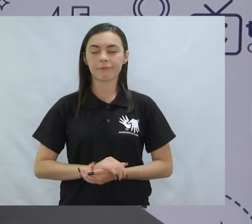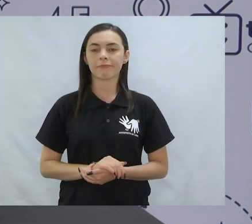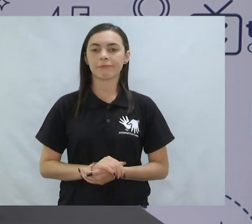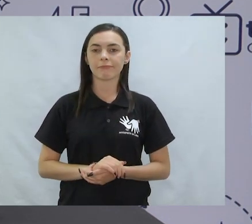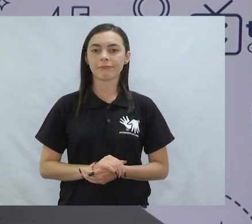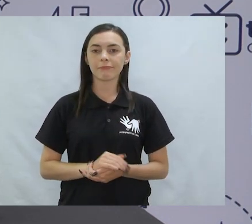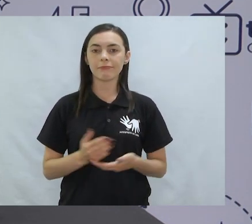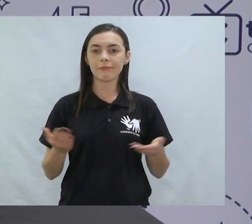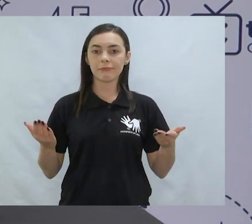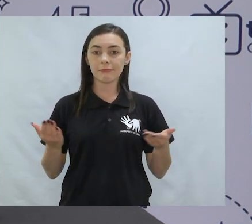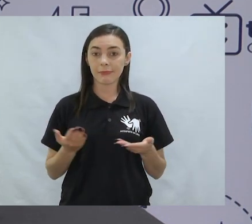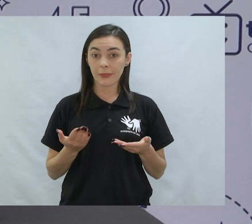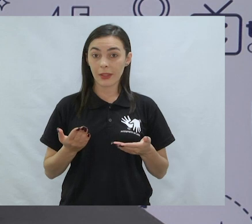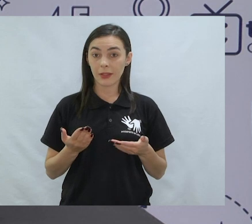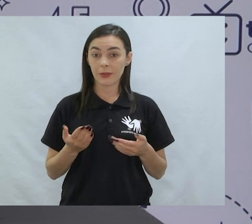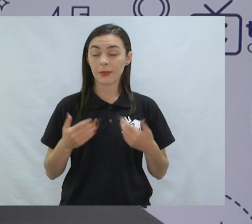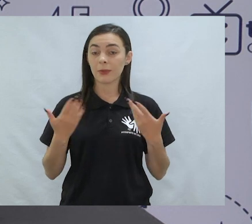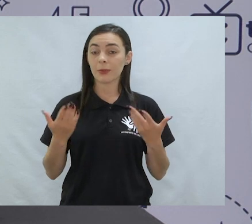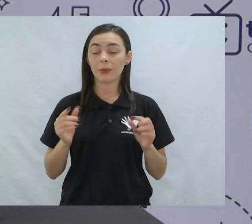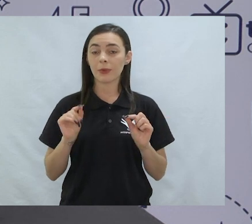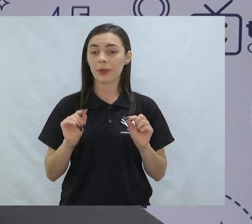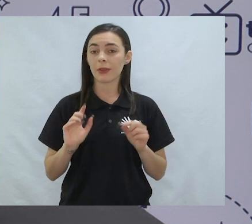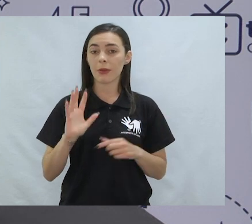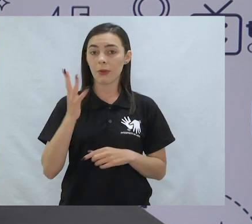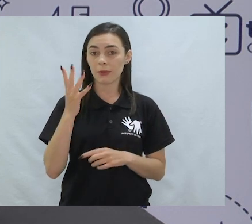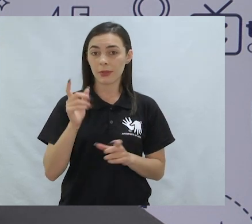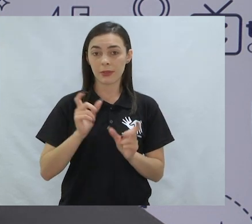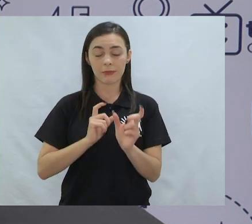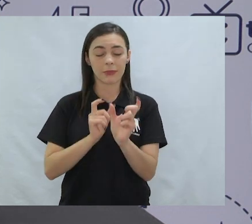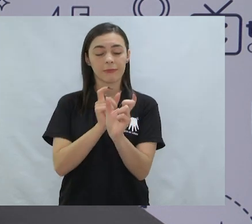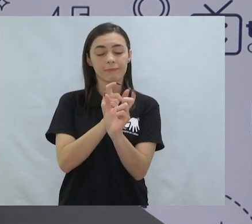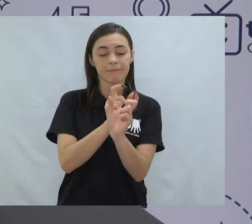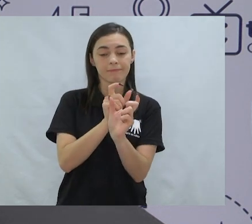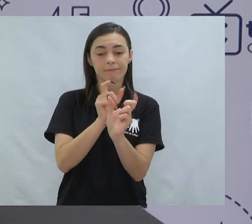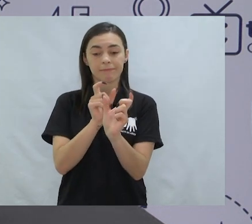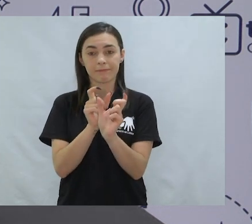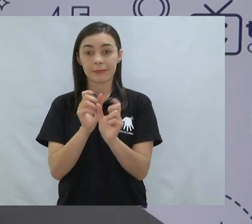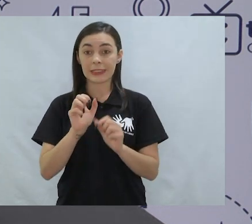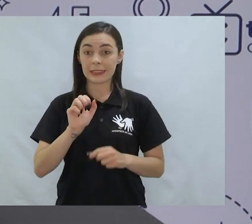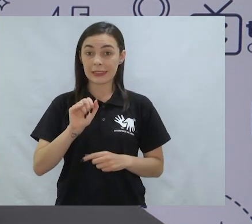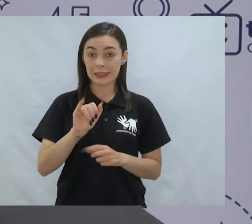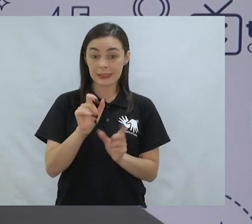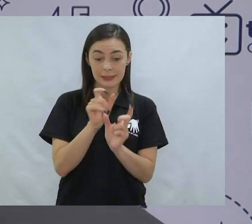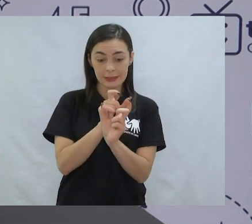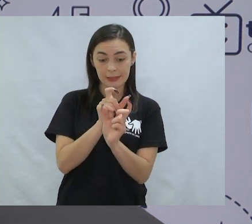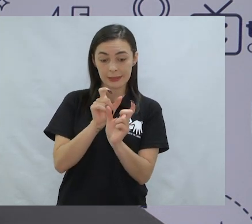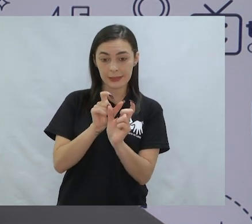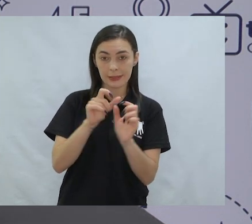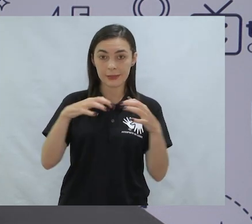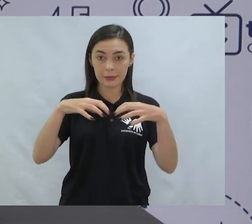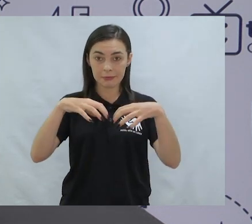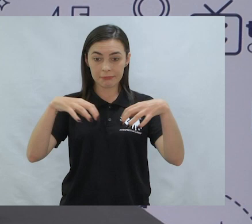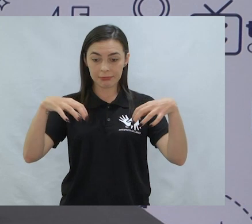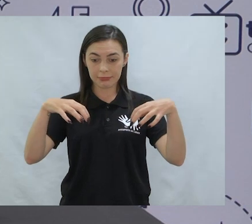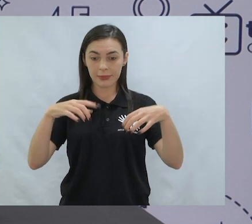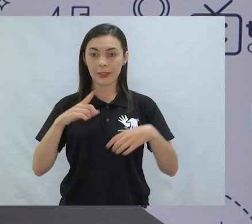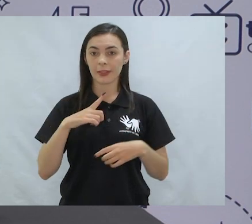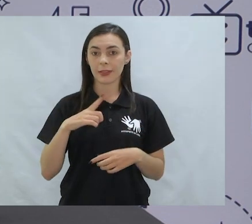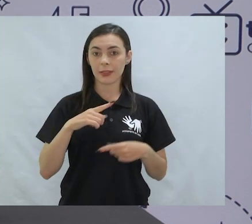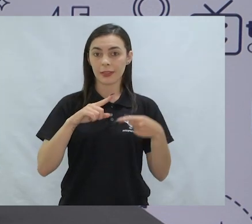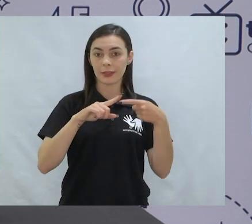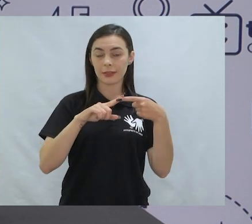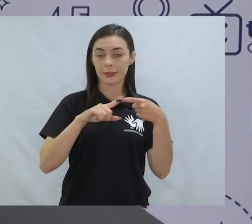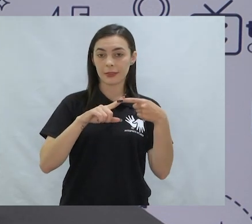Ok? Então, formou outra sílaba. Então, se nós separarmos em